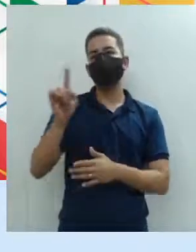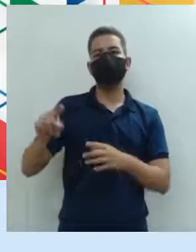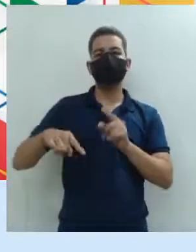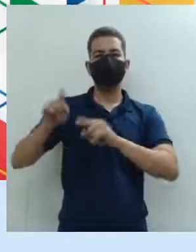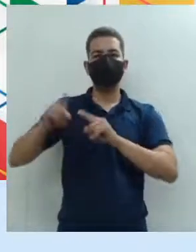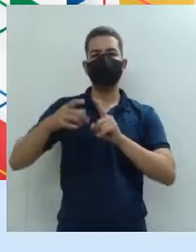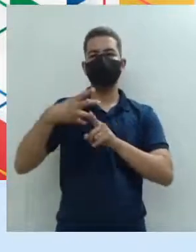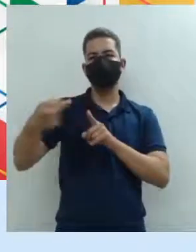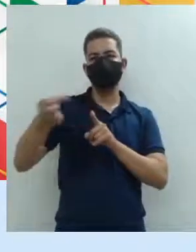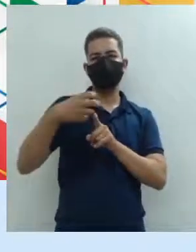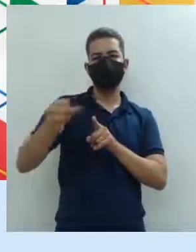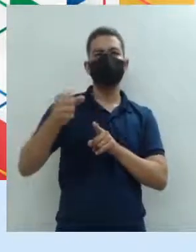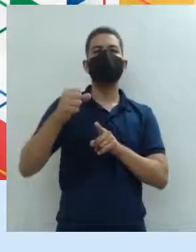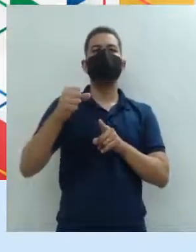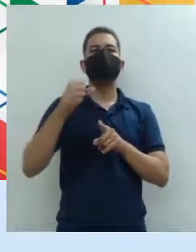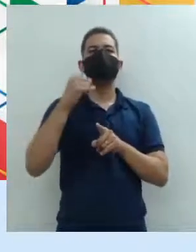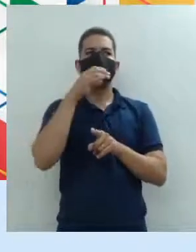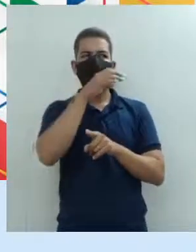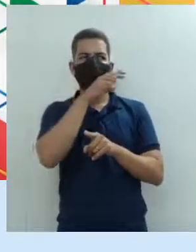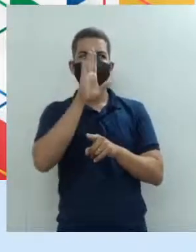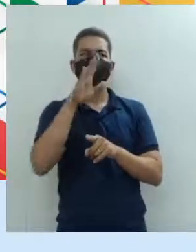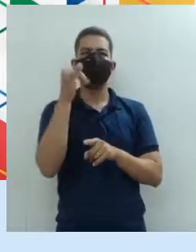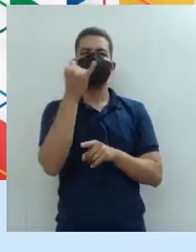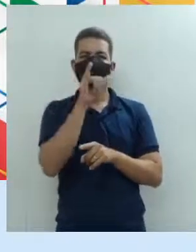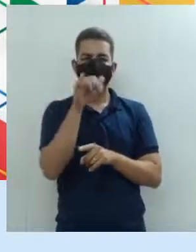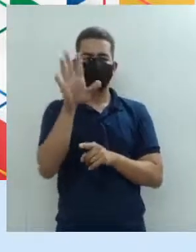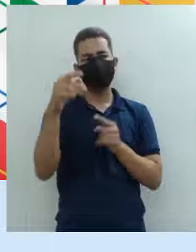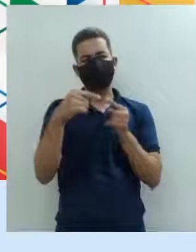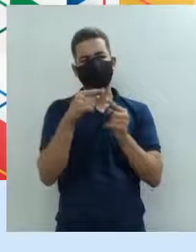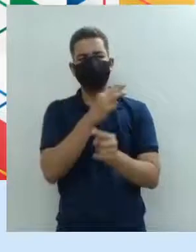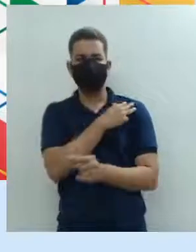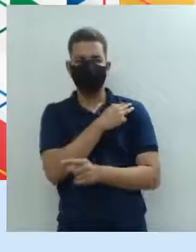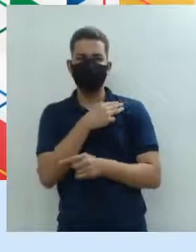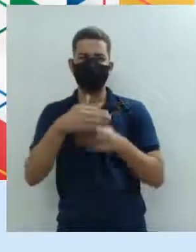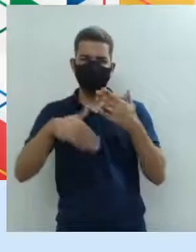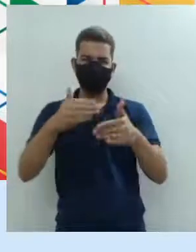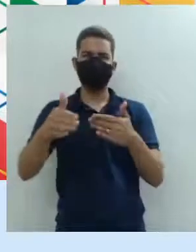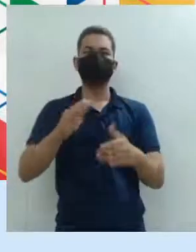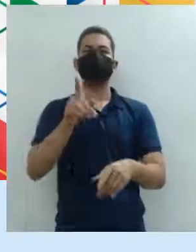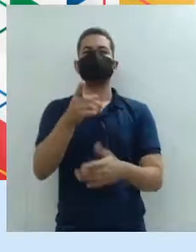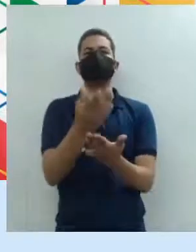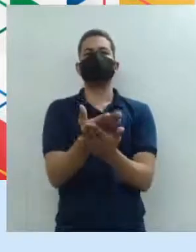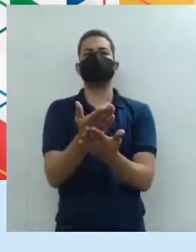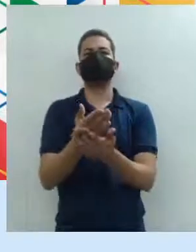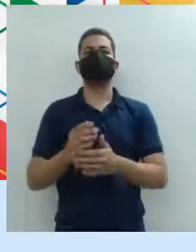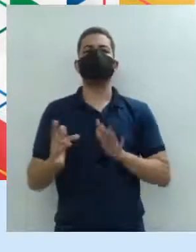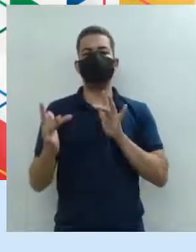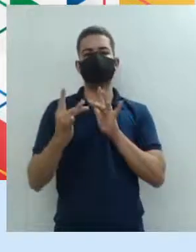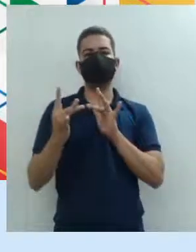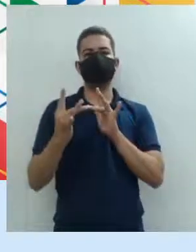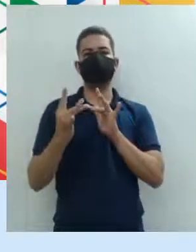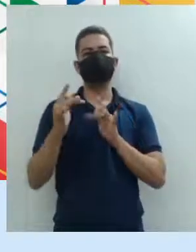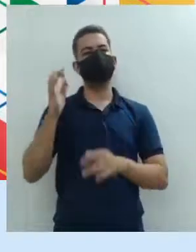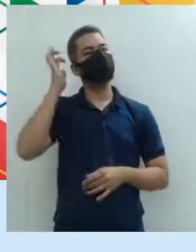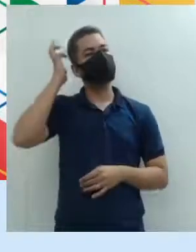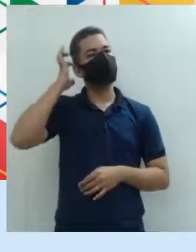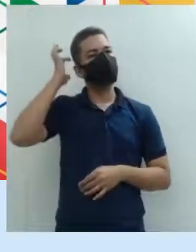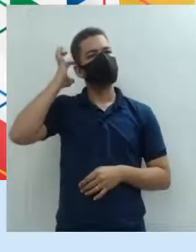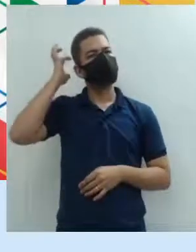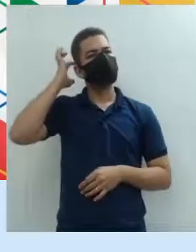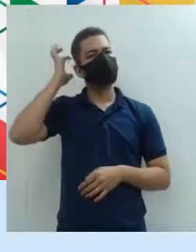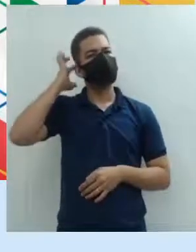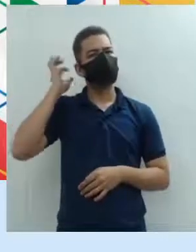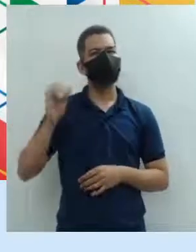também conduzem bem a eletricidade. Só que isso é assunto para o terceiro ano, né? Já já vocês vão ter contato. Então, quando eu